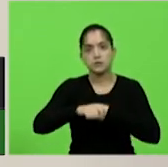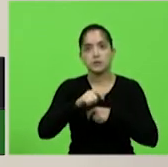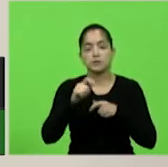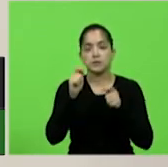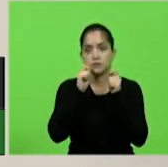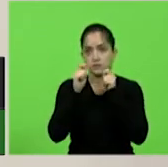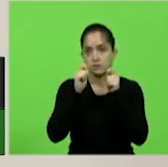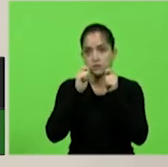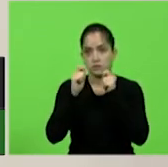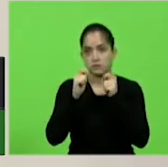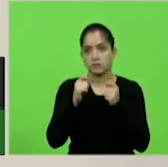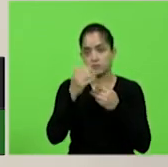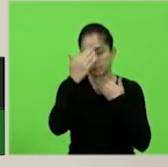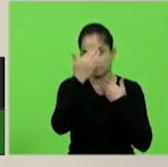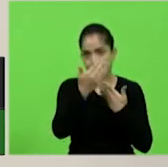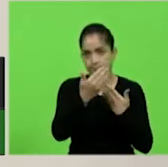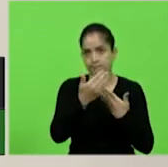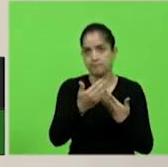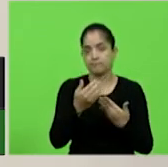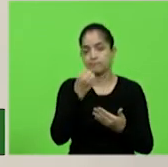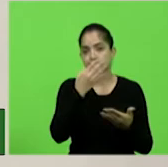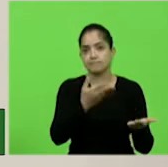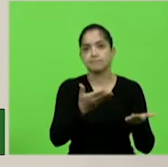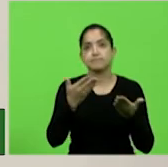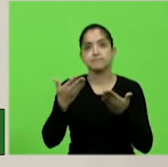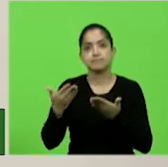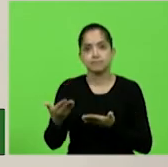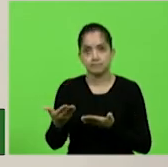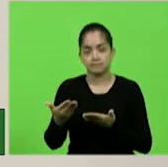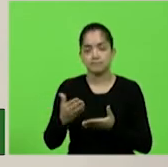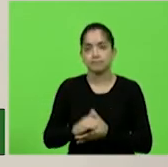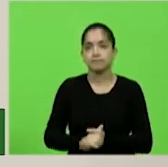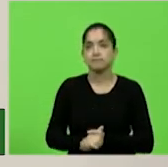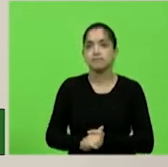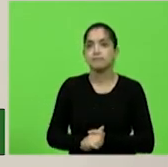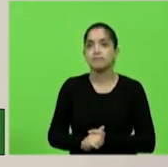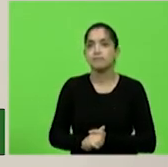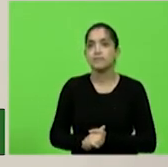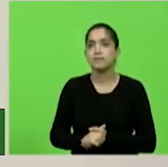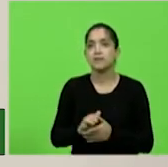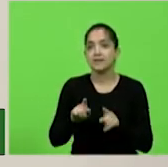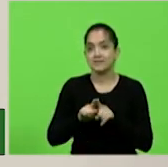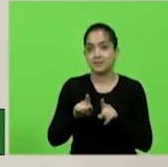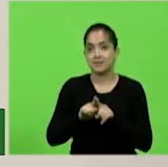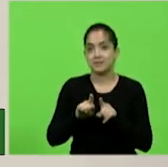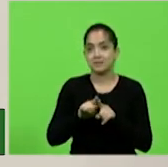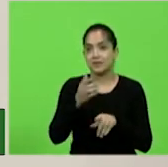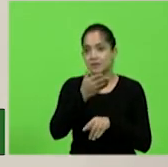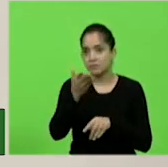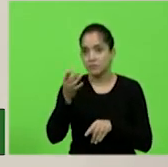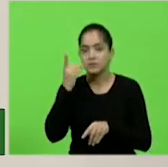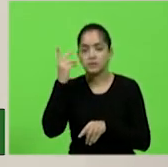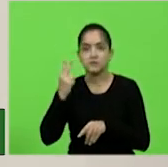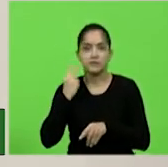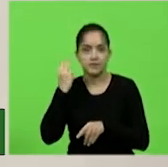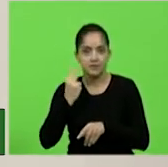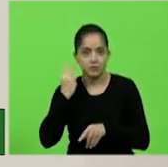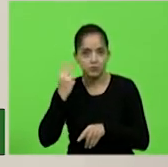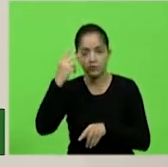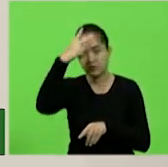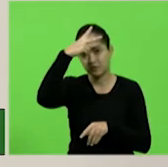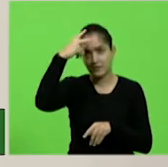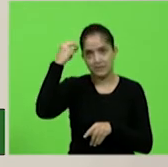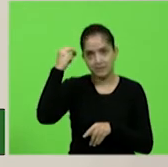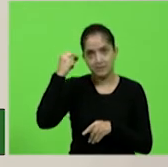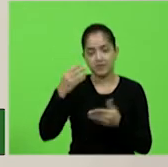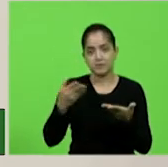Gilberto. Obrigado pela visita no plenário. Sejam bem-vindos aí e também os demais vereadores, prefeitos e